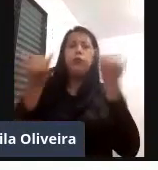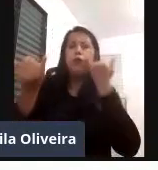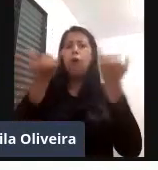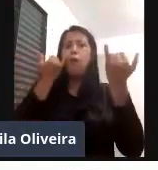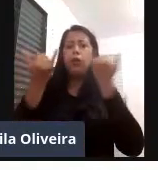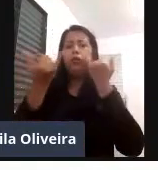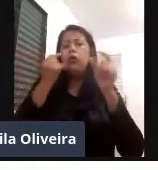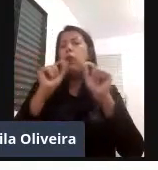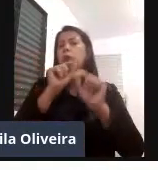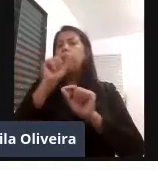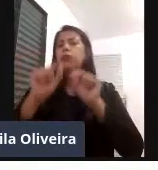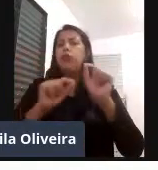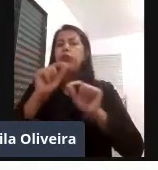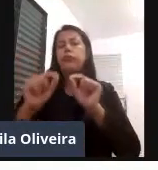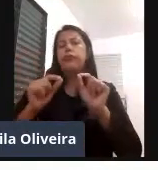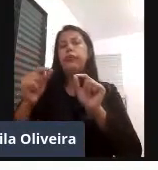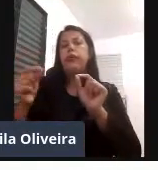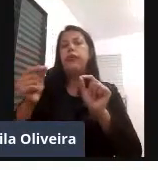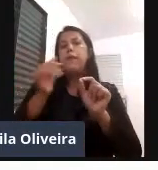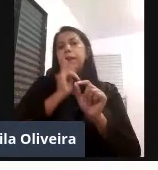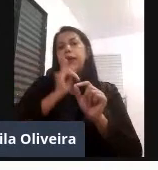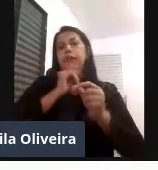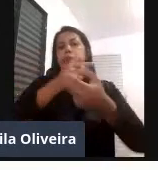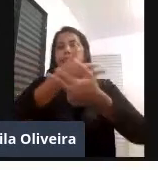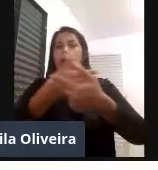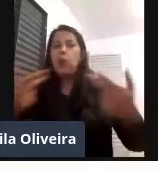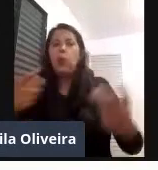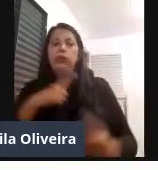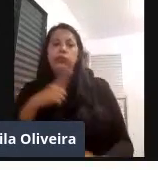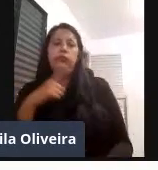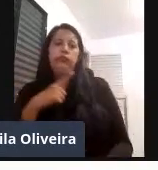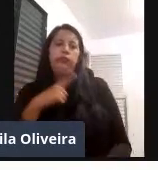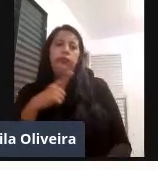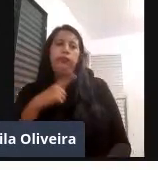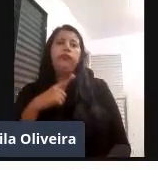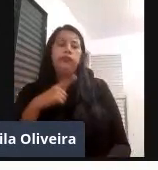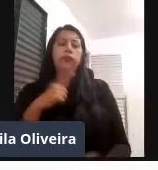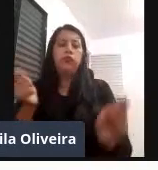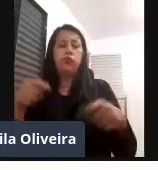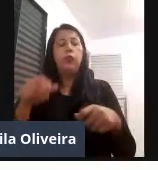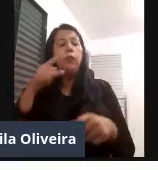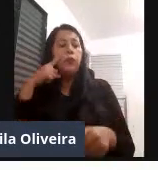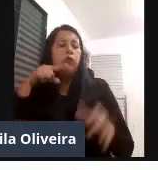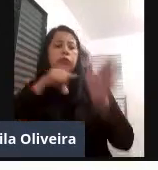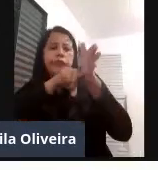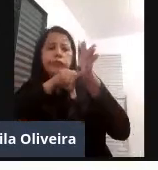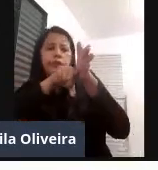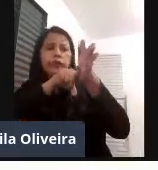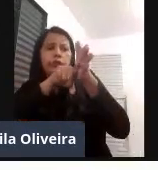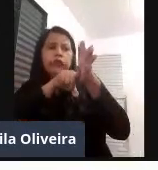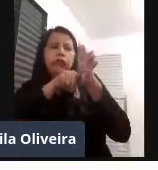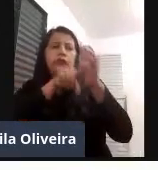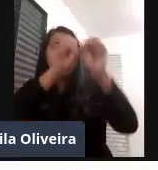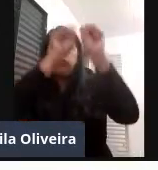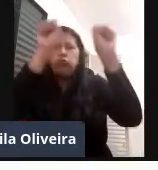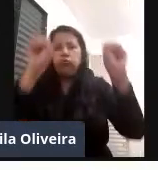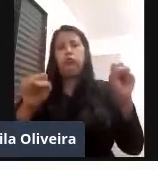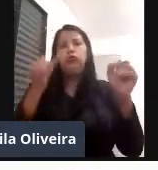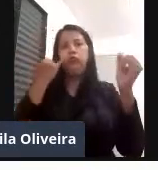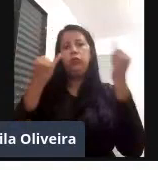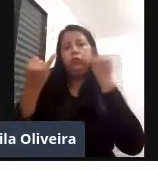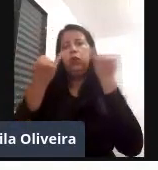aqueles itens que a gente vai encontrar disponível nessas bases de dados. Ah, Joyce, que itens são esses? Do que você está